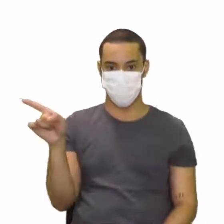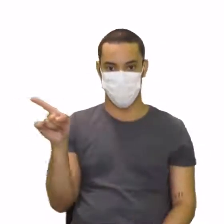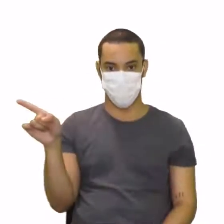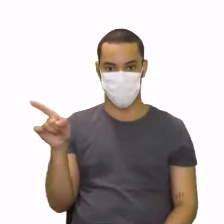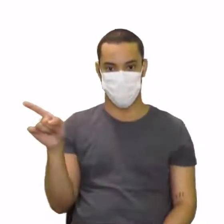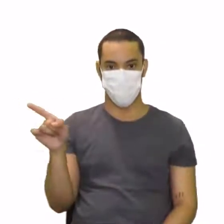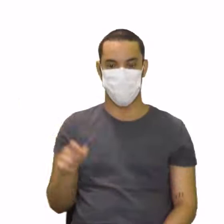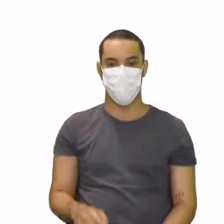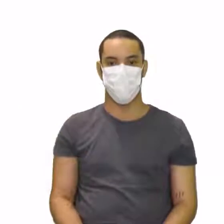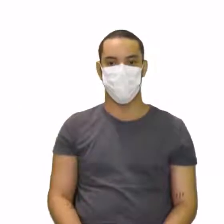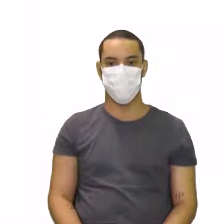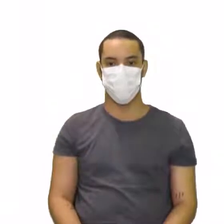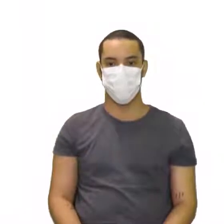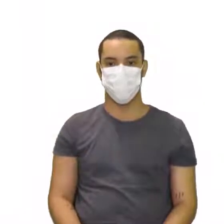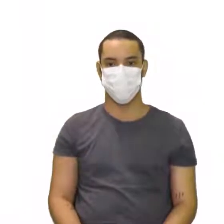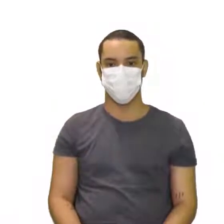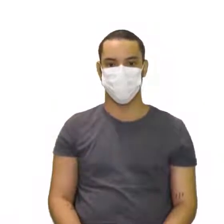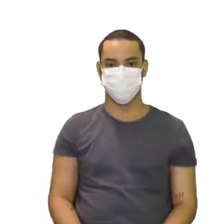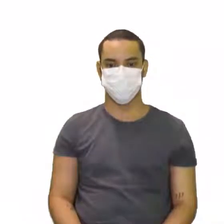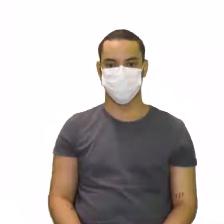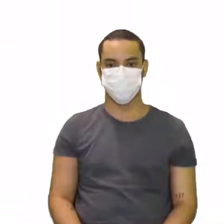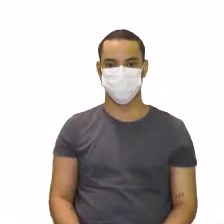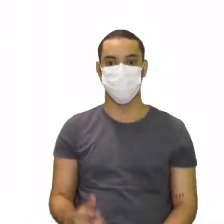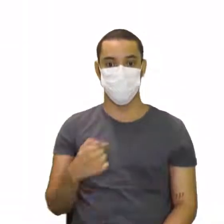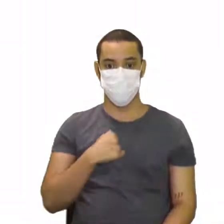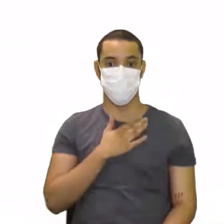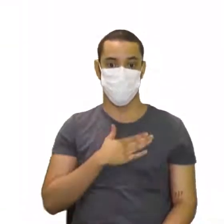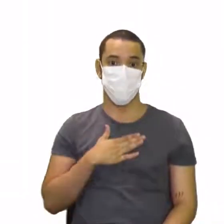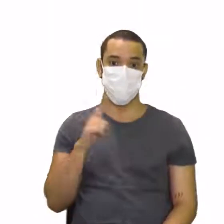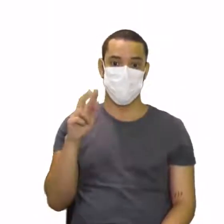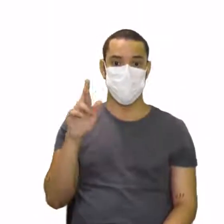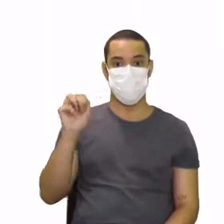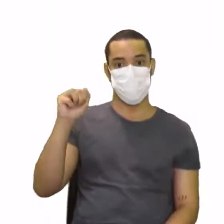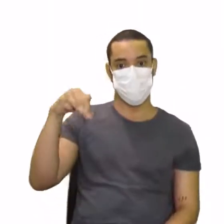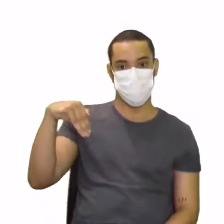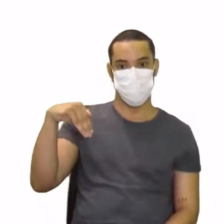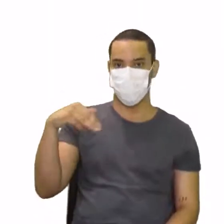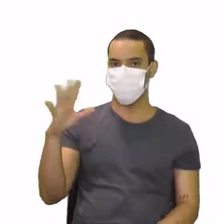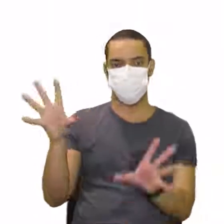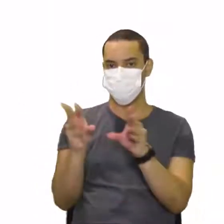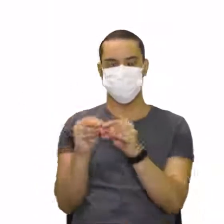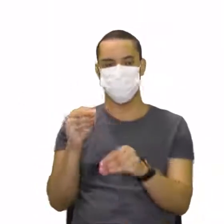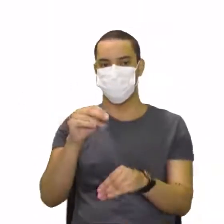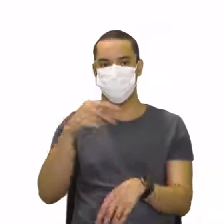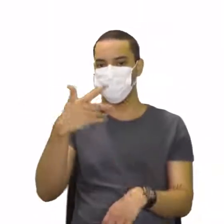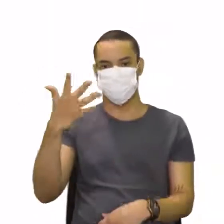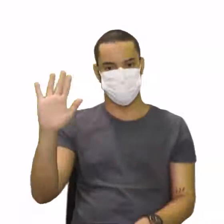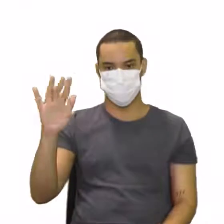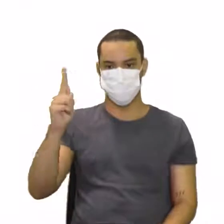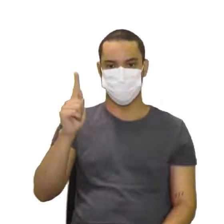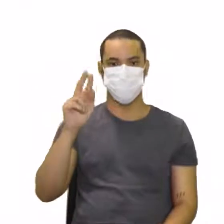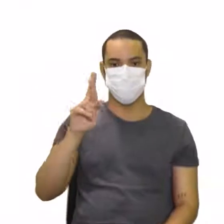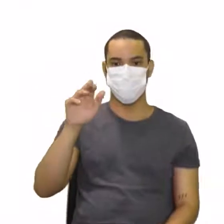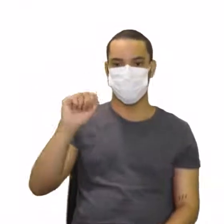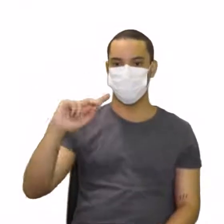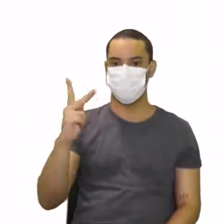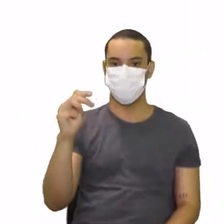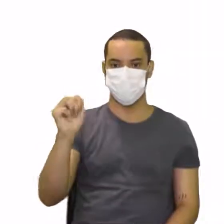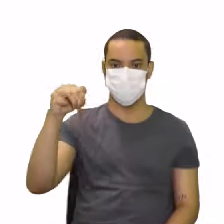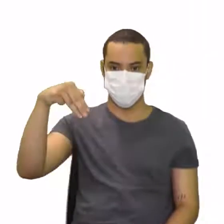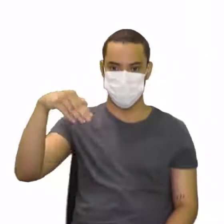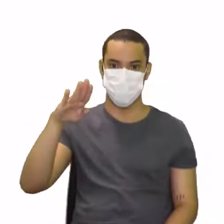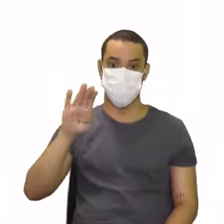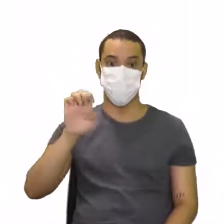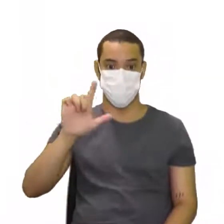Graham Bell, tá? Dependendo aí da pronúncia, eu gosto de falar Graham Bell, tá bom? Mas aí se você for jogar no Google